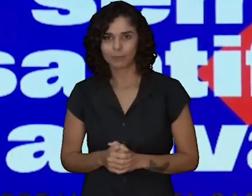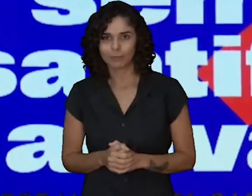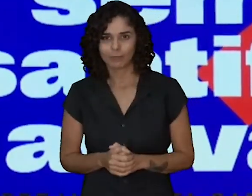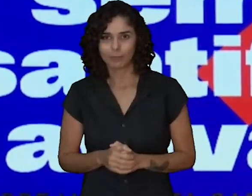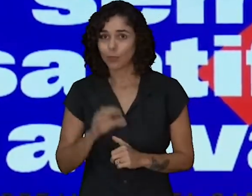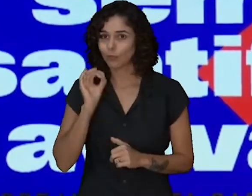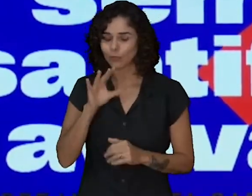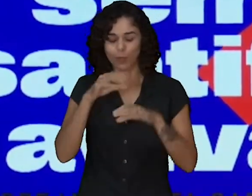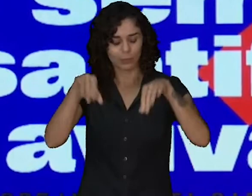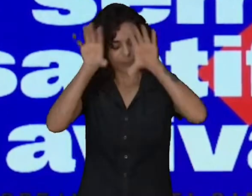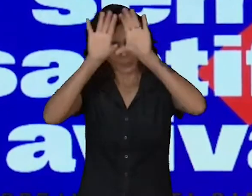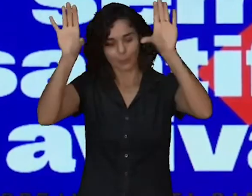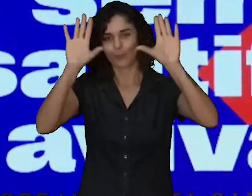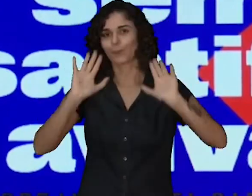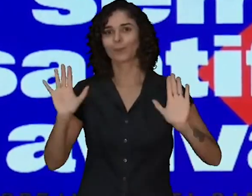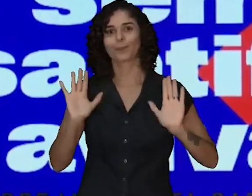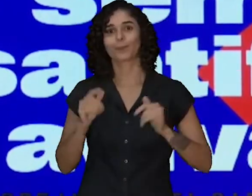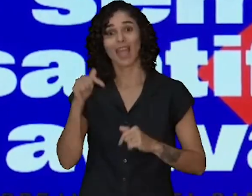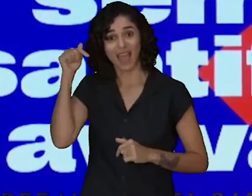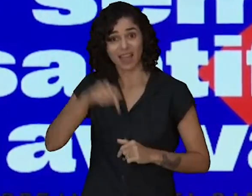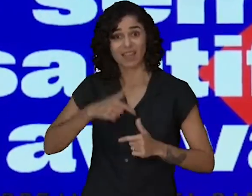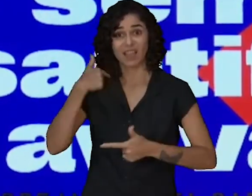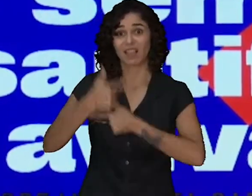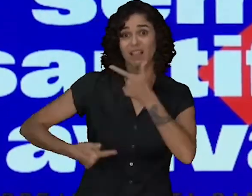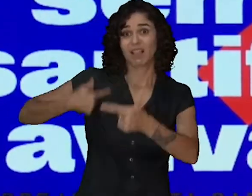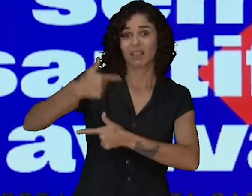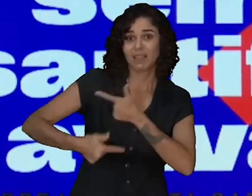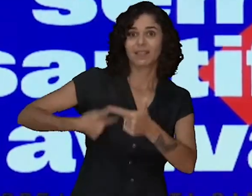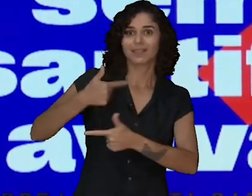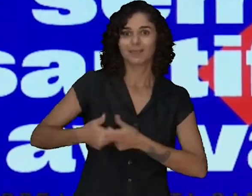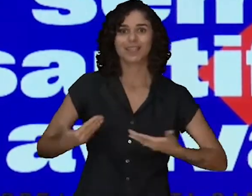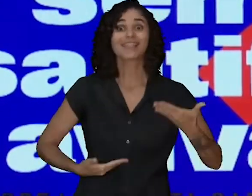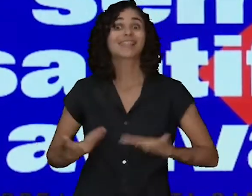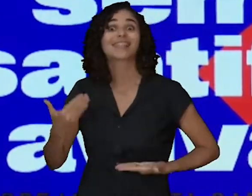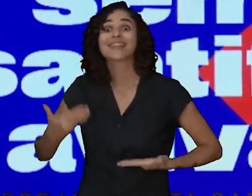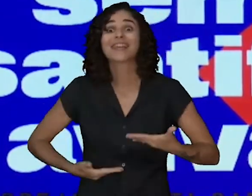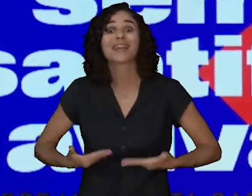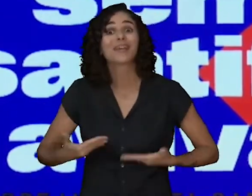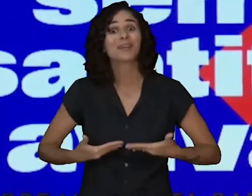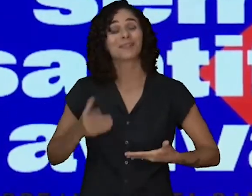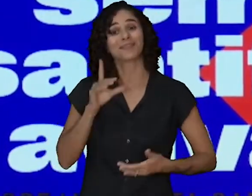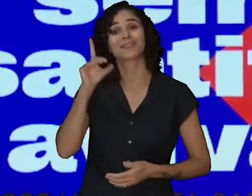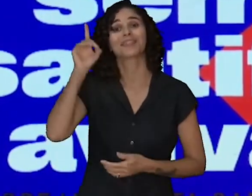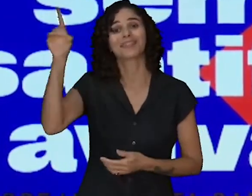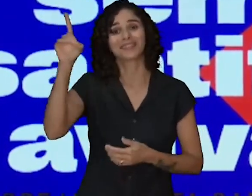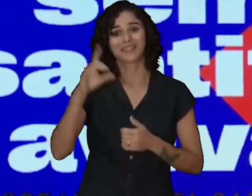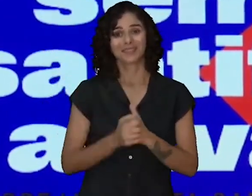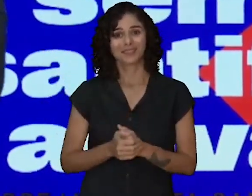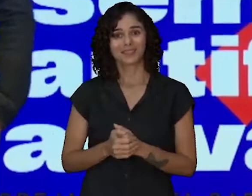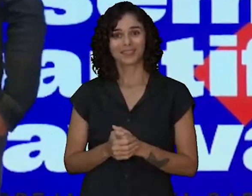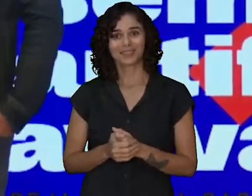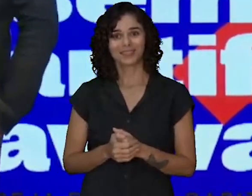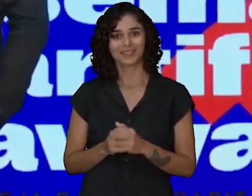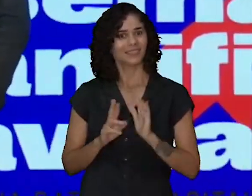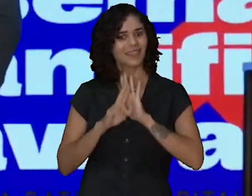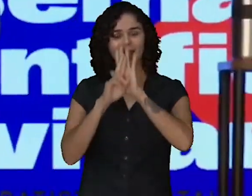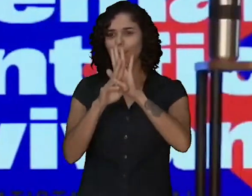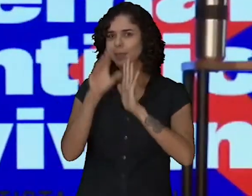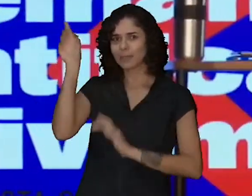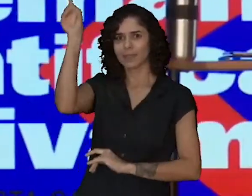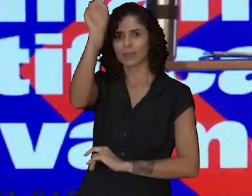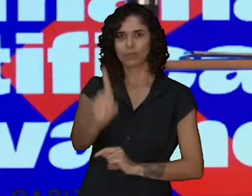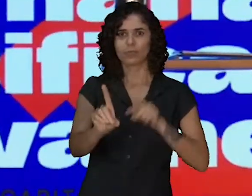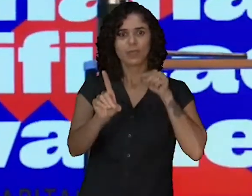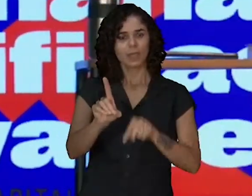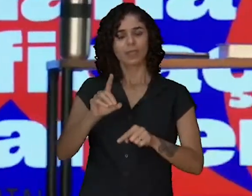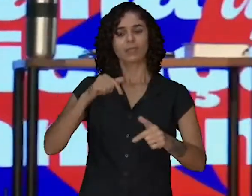Deus, não. Você vai servir e ser agente de transformação até o último